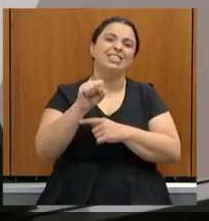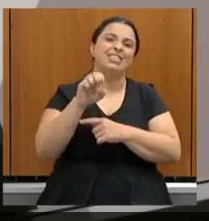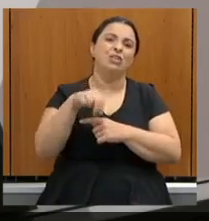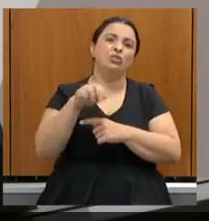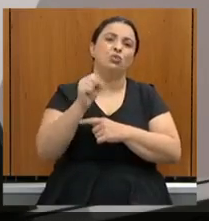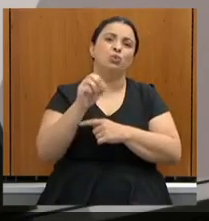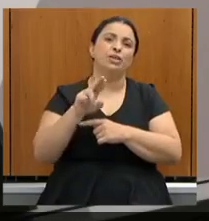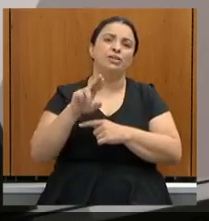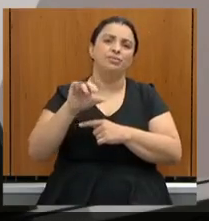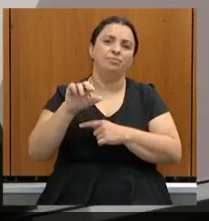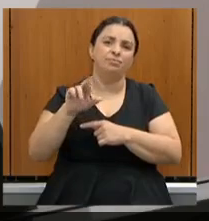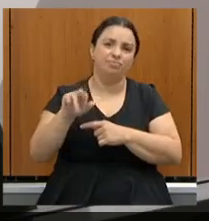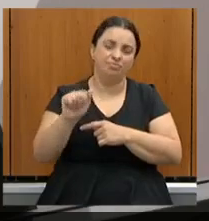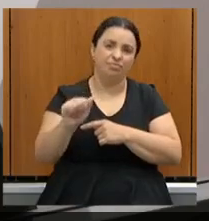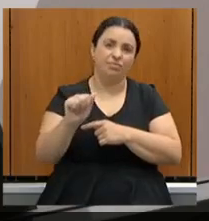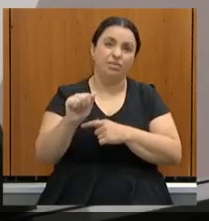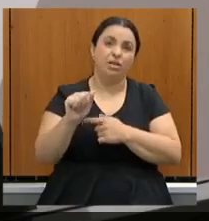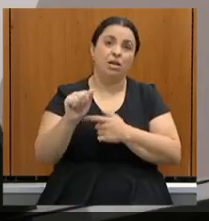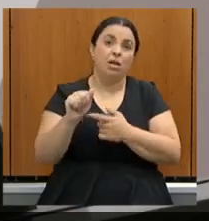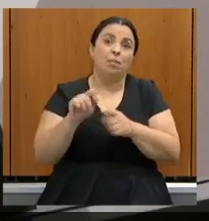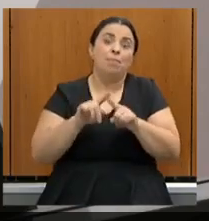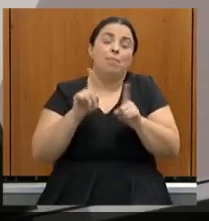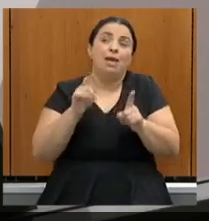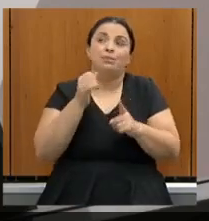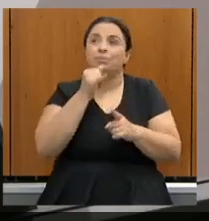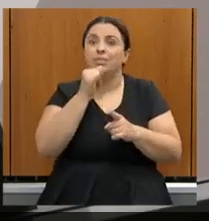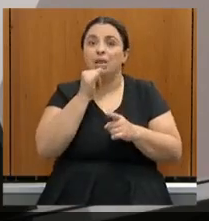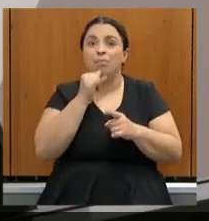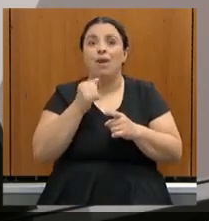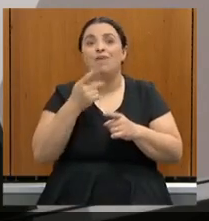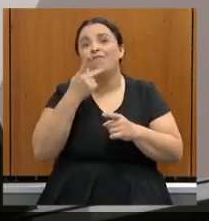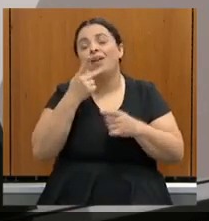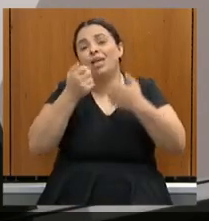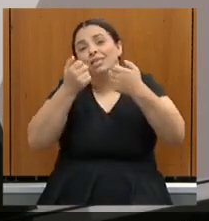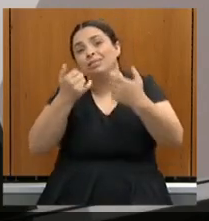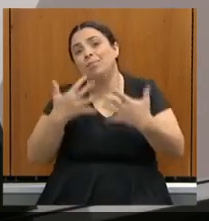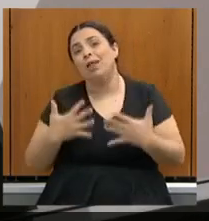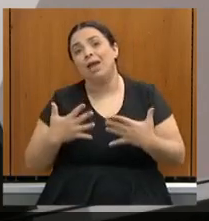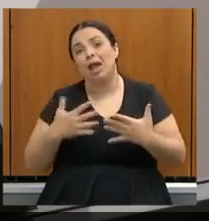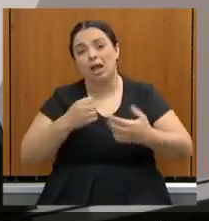não é censura, falar da cozinha mineira, não é censura,